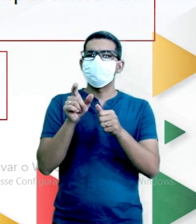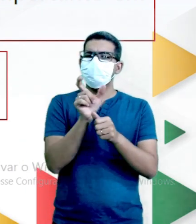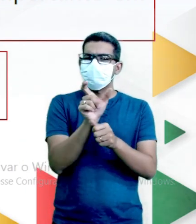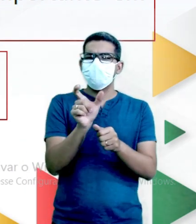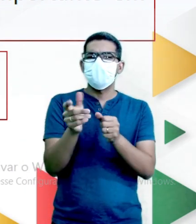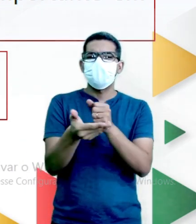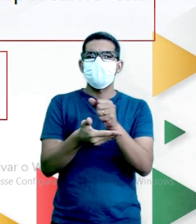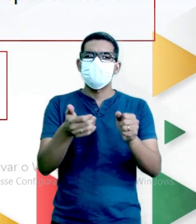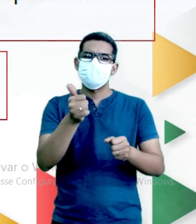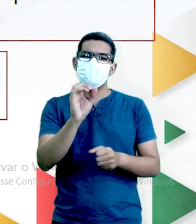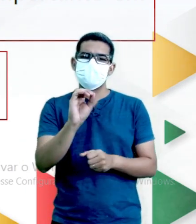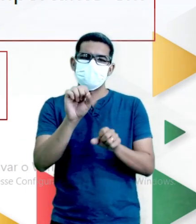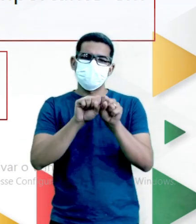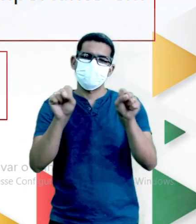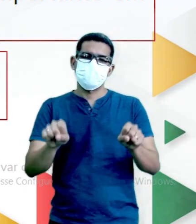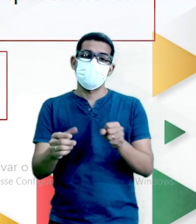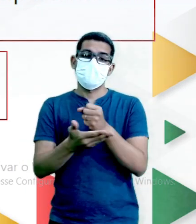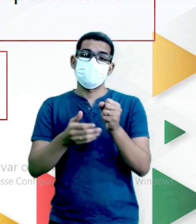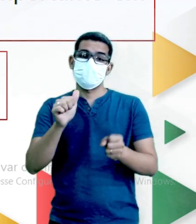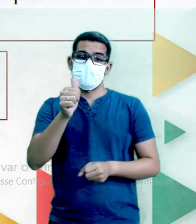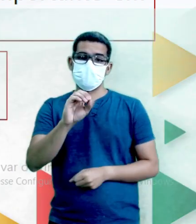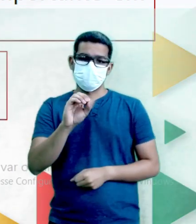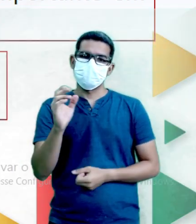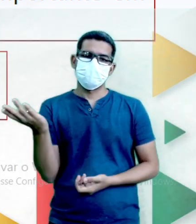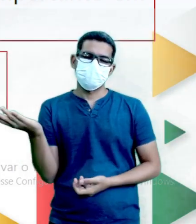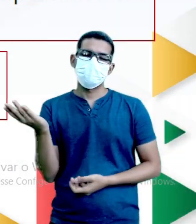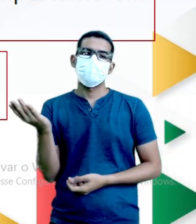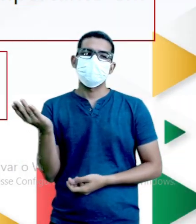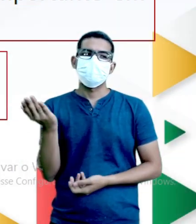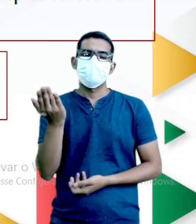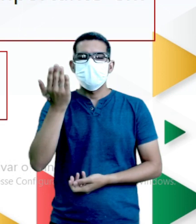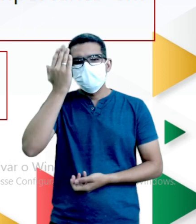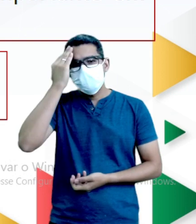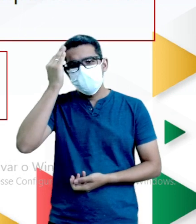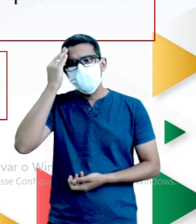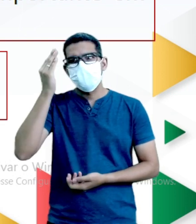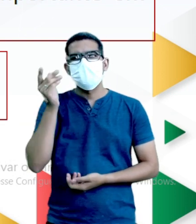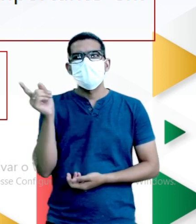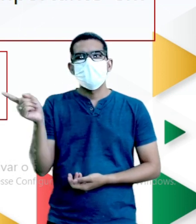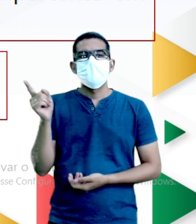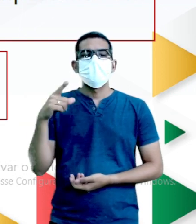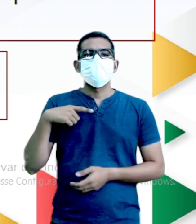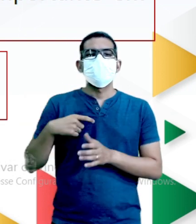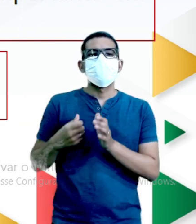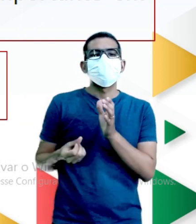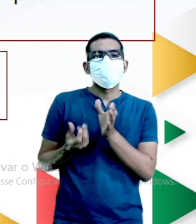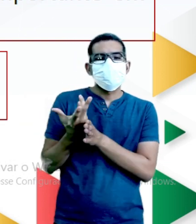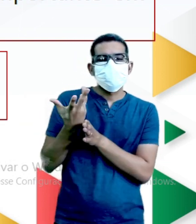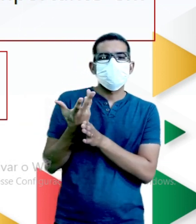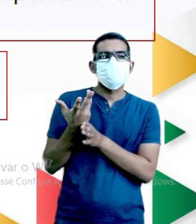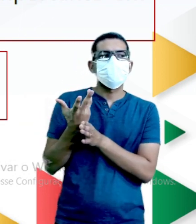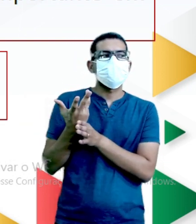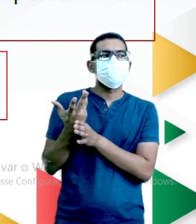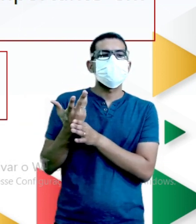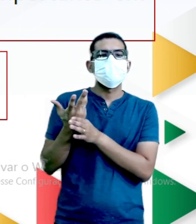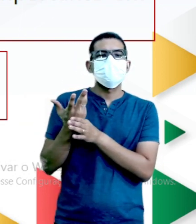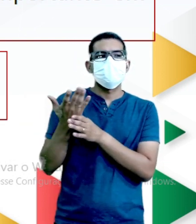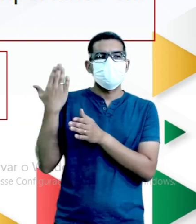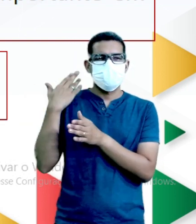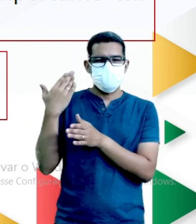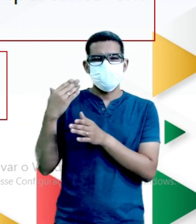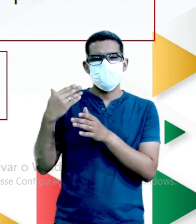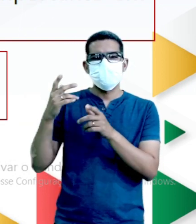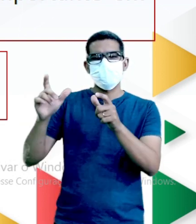claro para você? Está claro também que esse sistema de base 10, ele nasceu a partir dos